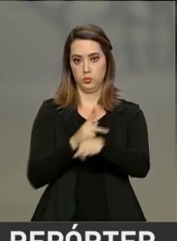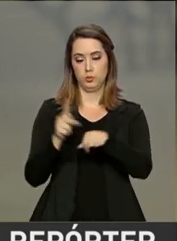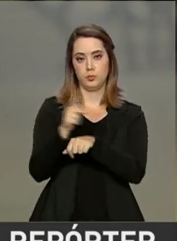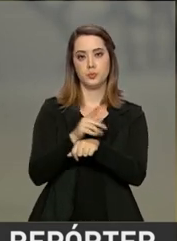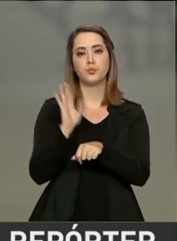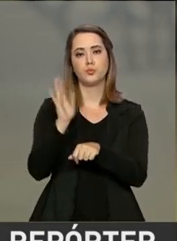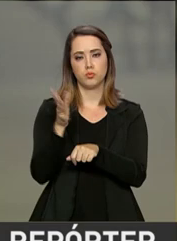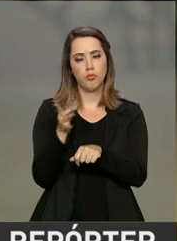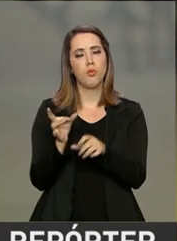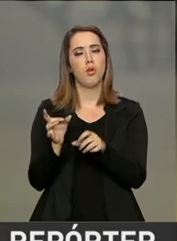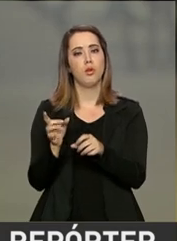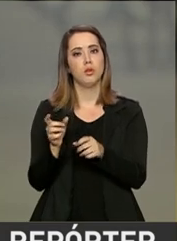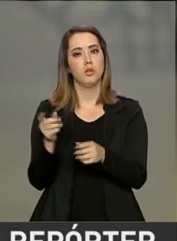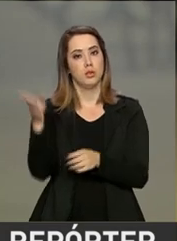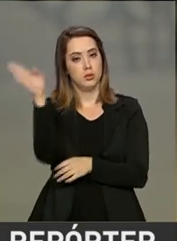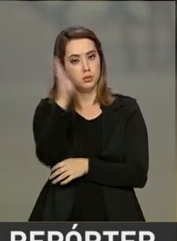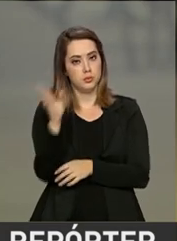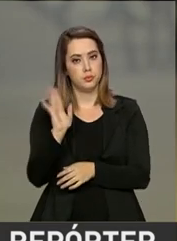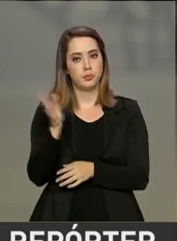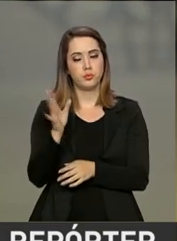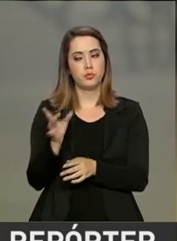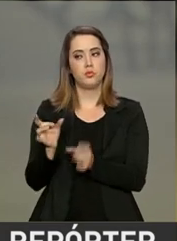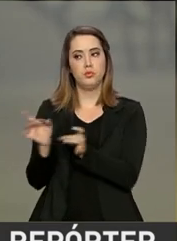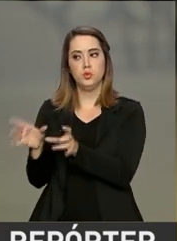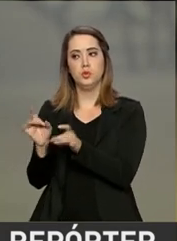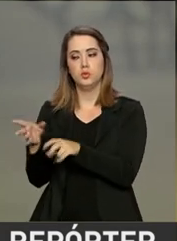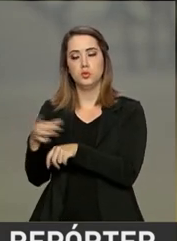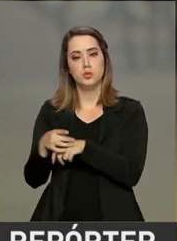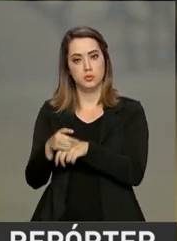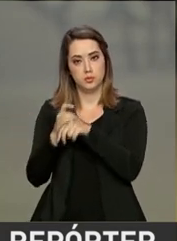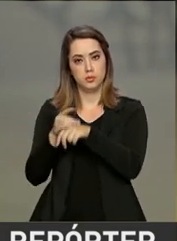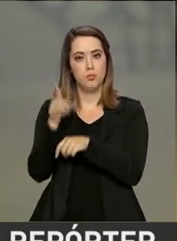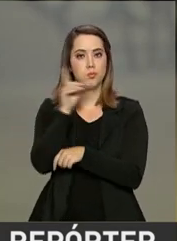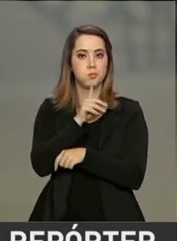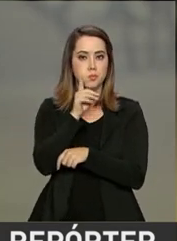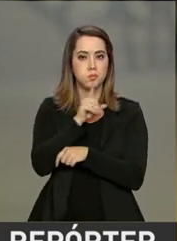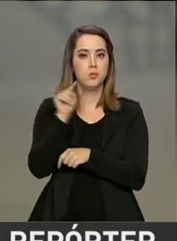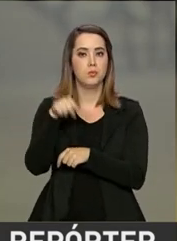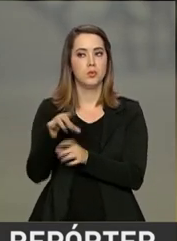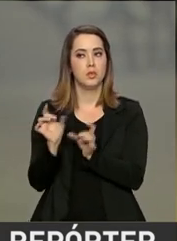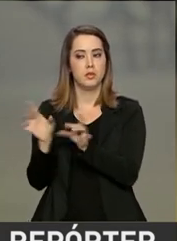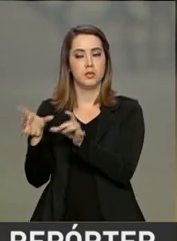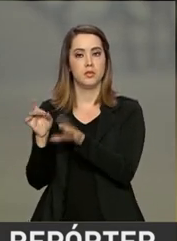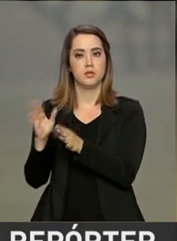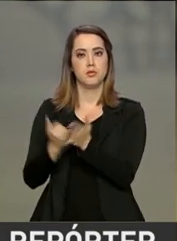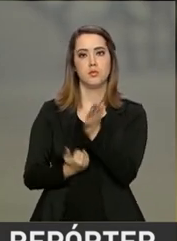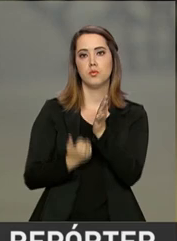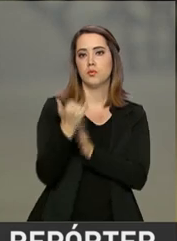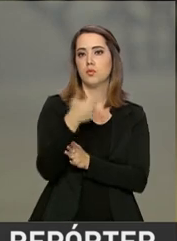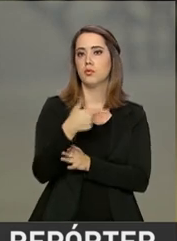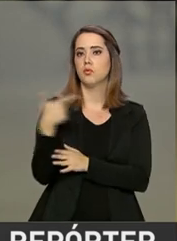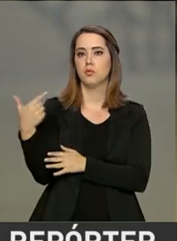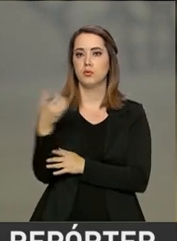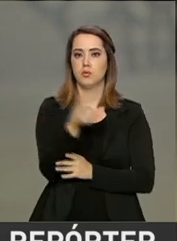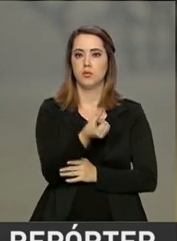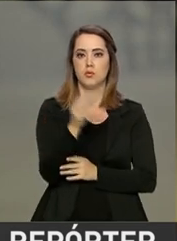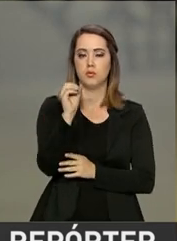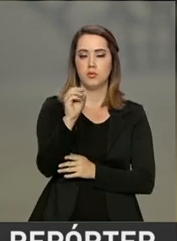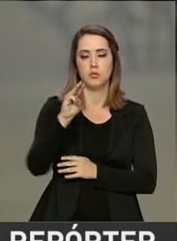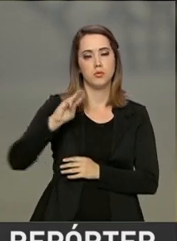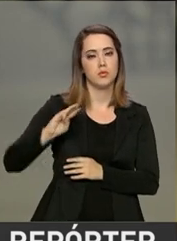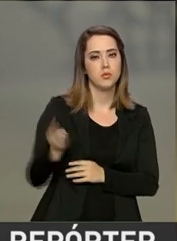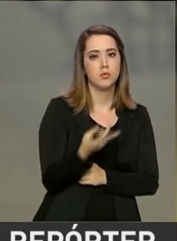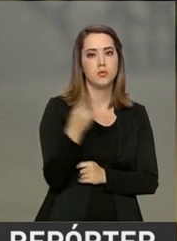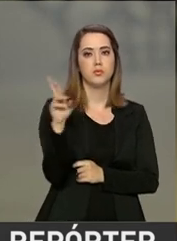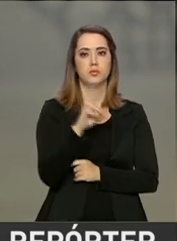bovina industrializada pros Estados Unidos no ano passado as exportações desse item somaram quase 260 milhões de dólares e que